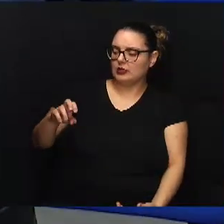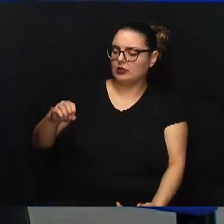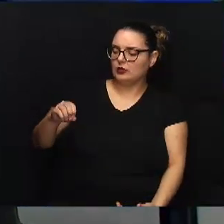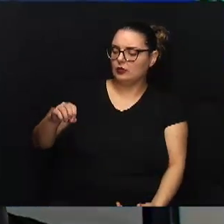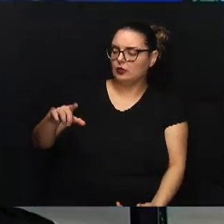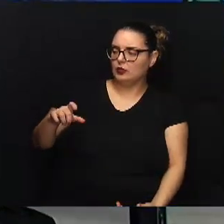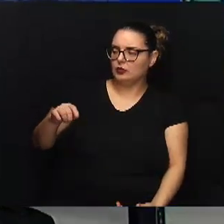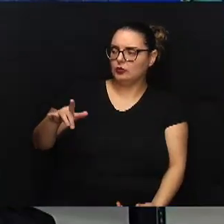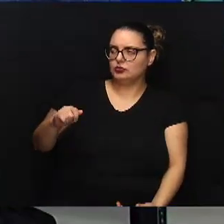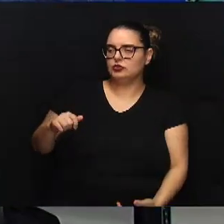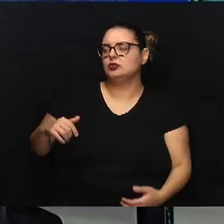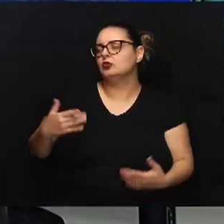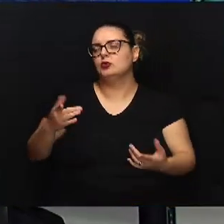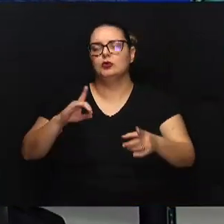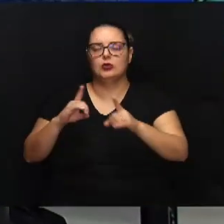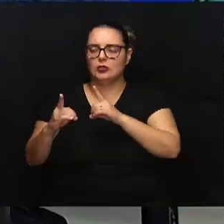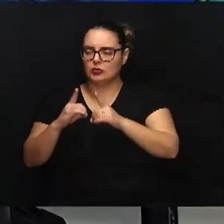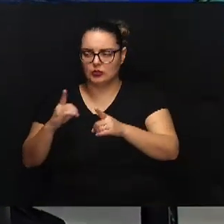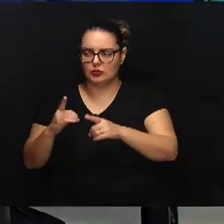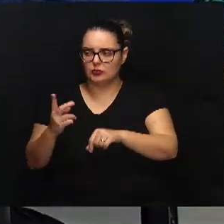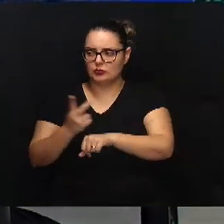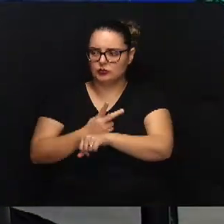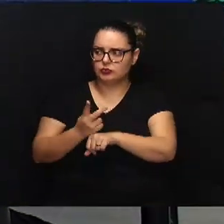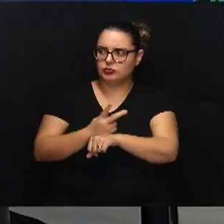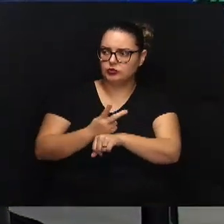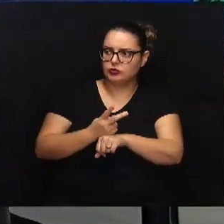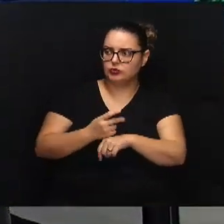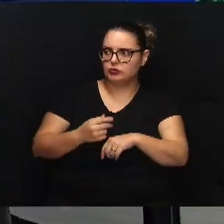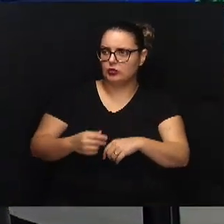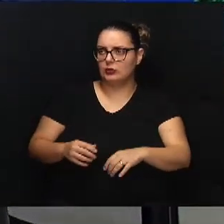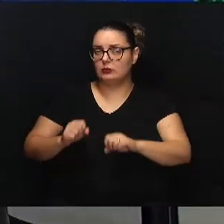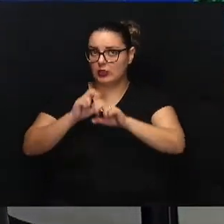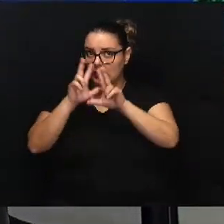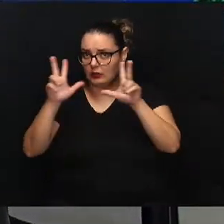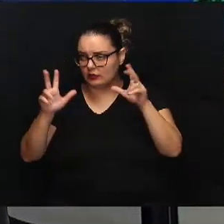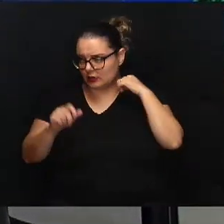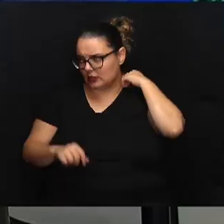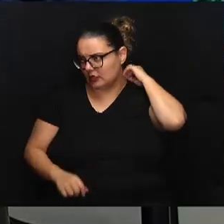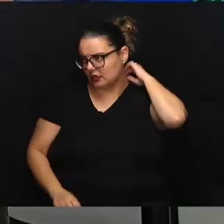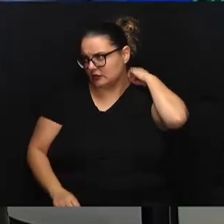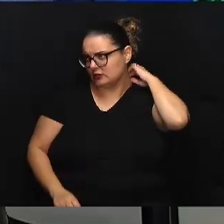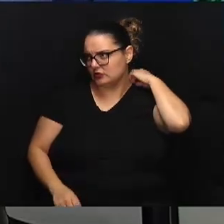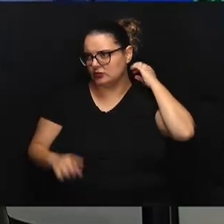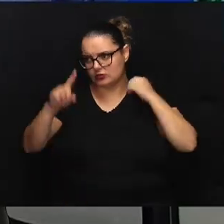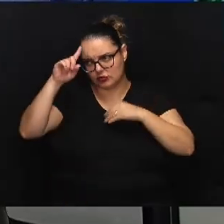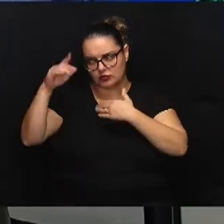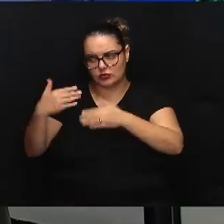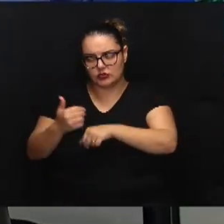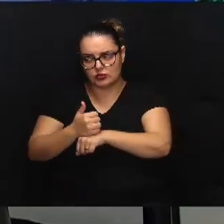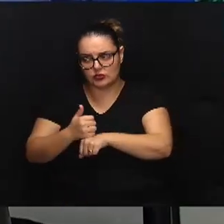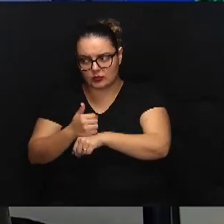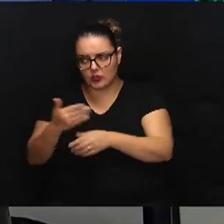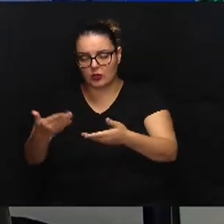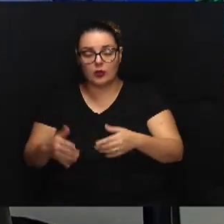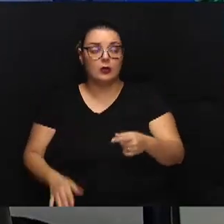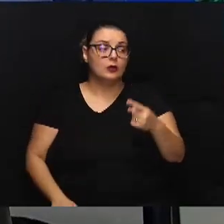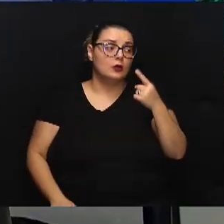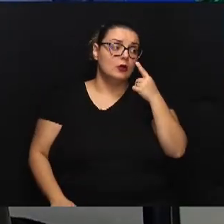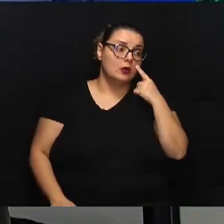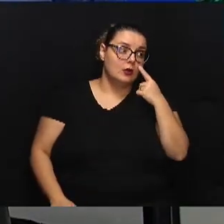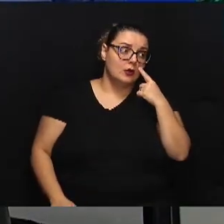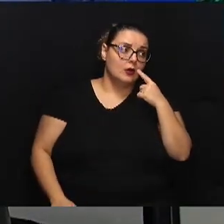a dinâmica que tem sido mais procurada, mais evidenciada no dia a dia da profissão atualmente? Olha, é